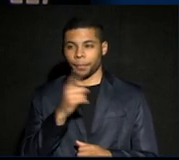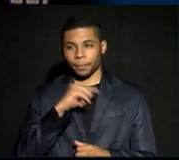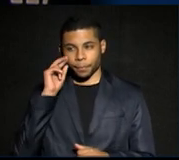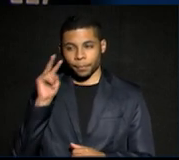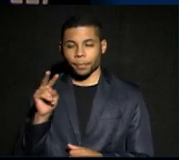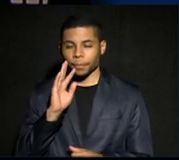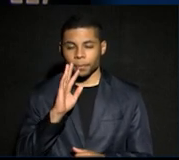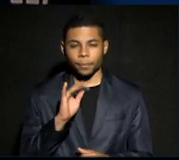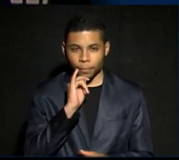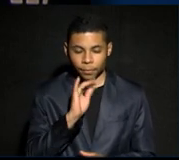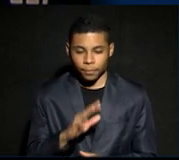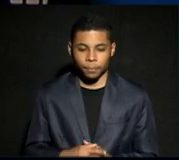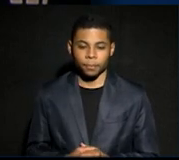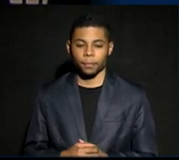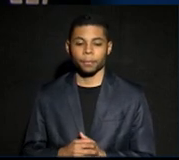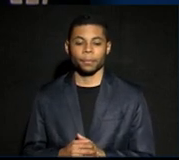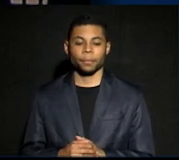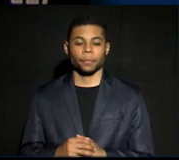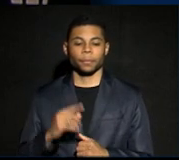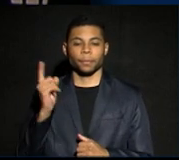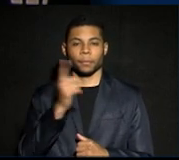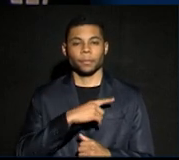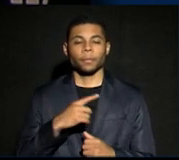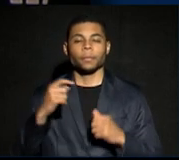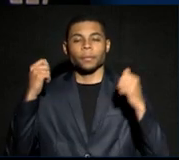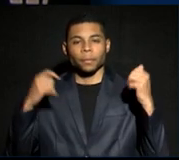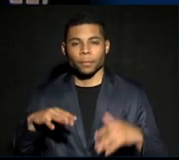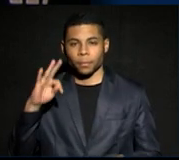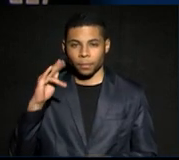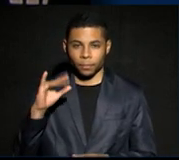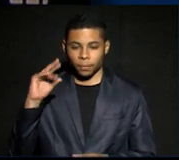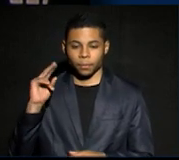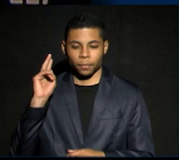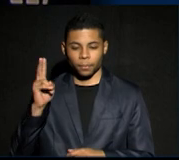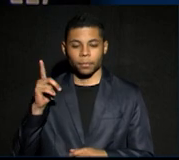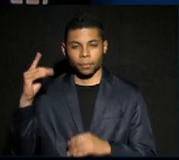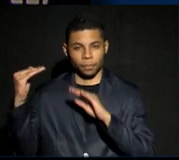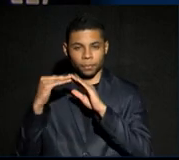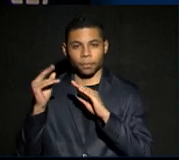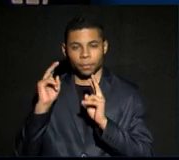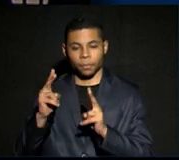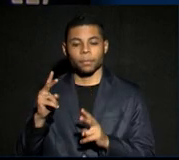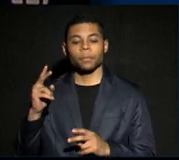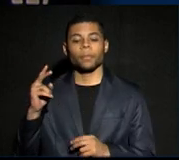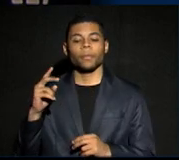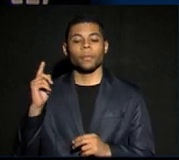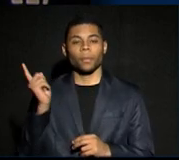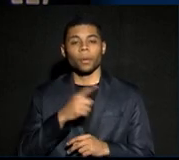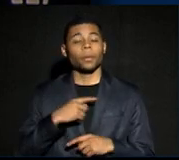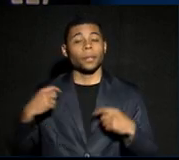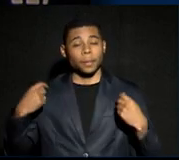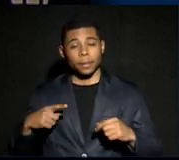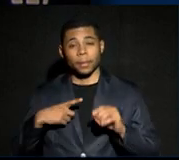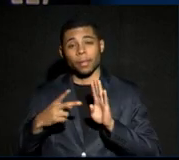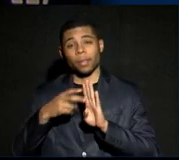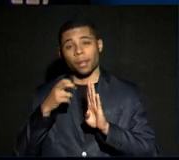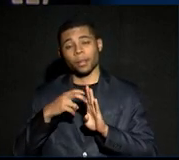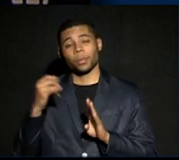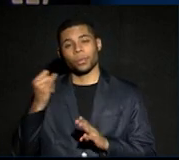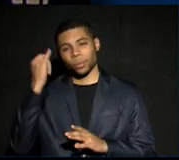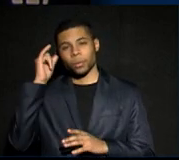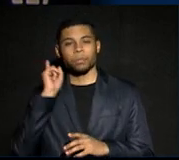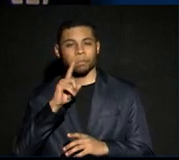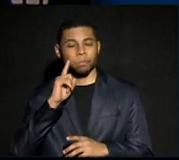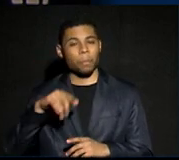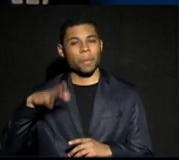olhar, a gente comentou aqui, o Thiago comentou, o Loio concordou, que, no fundo, a gente deve ter uma taxa de juros nos